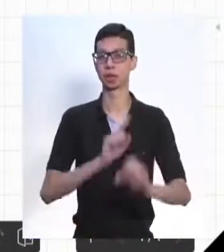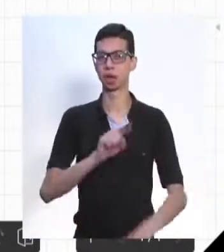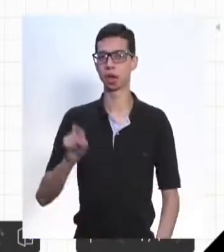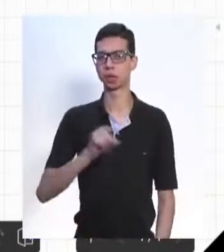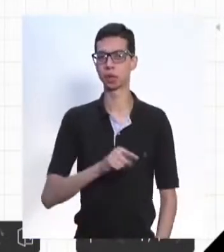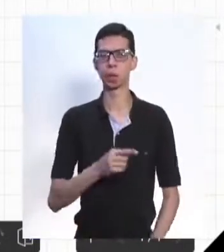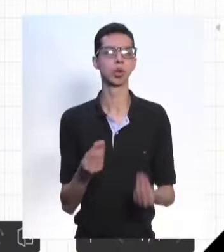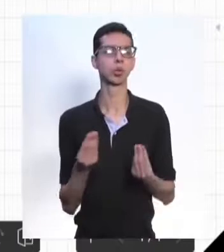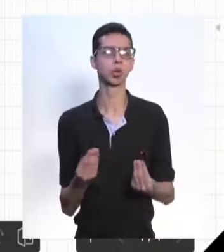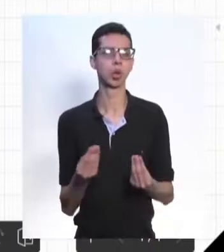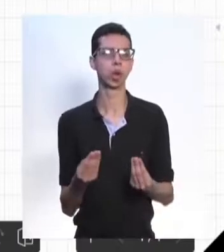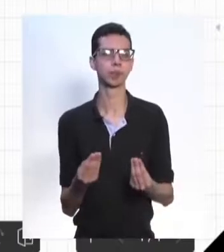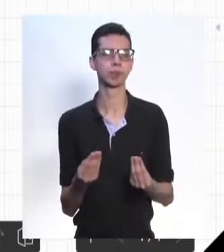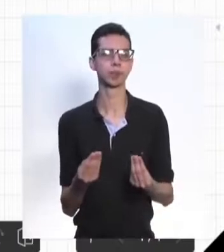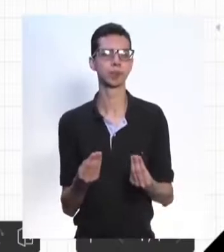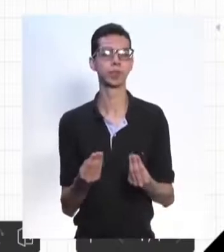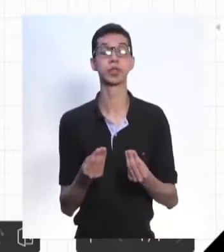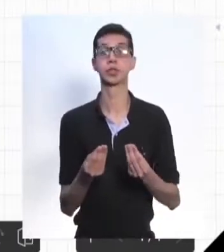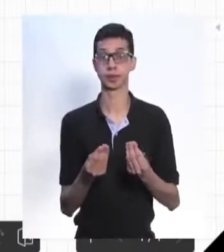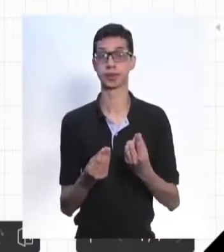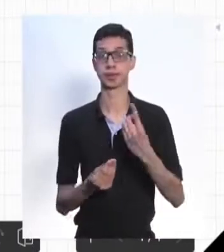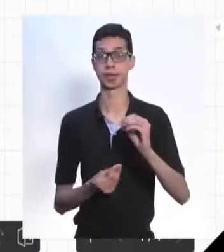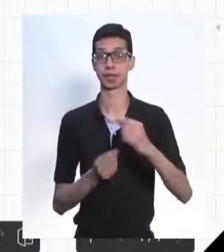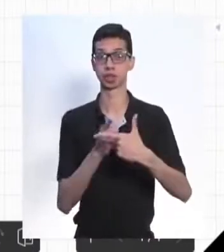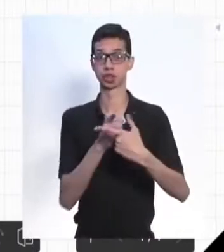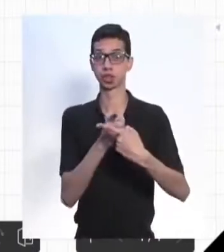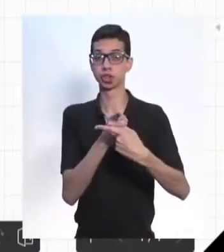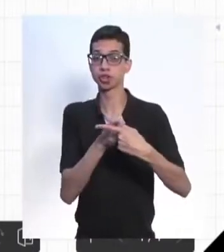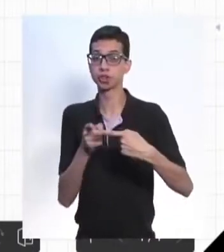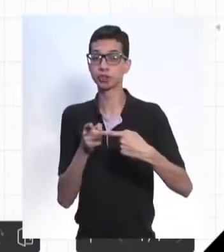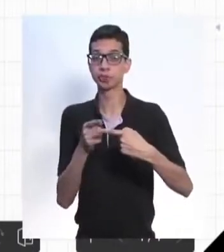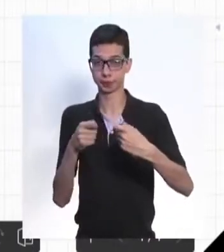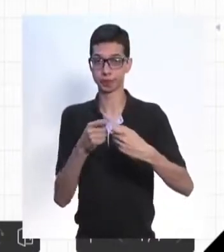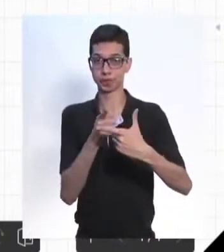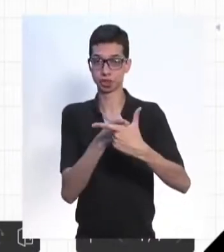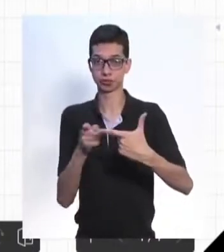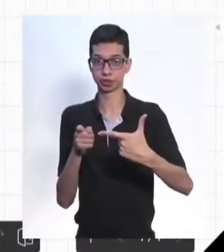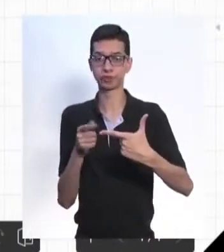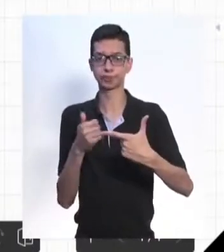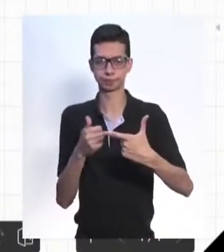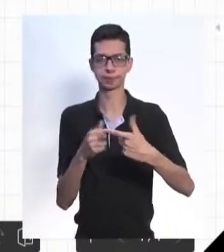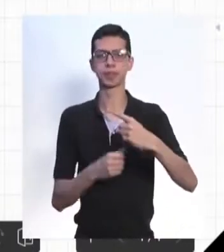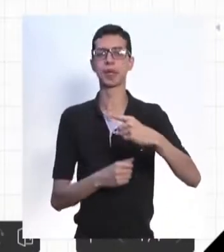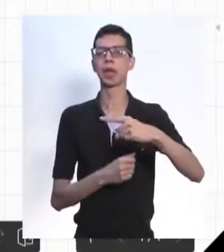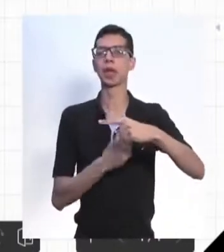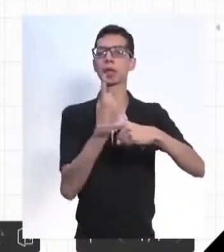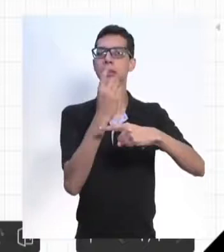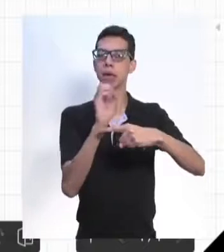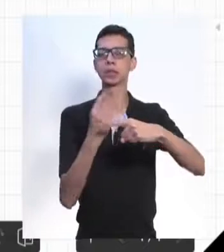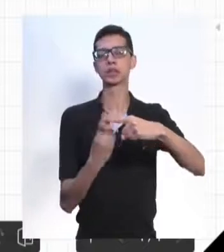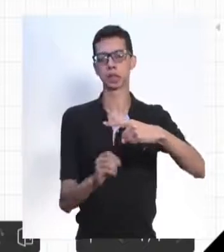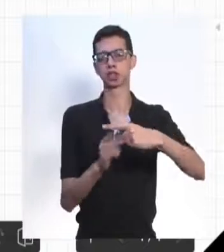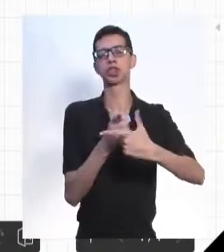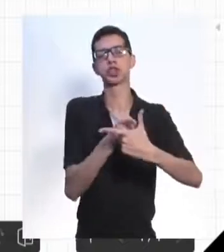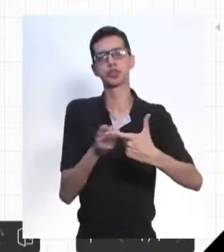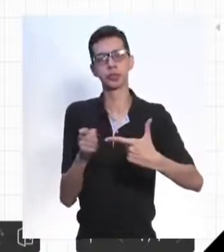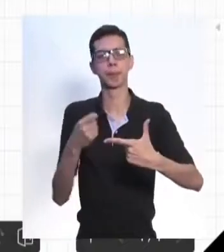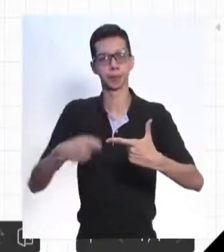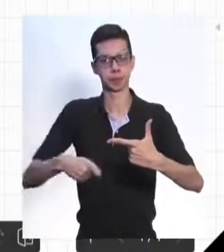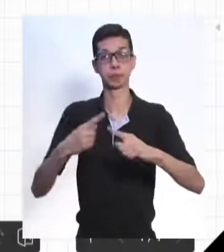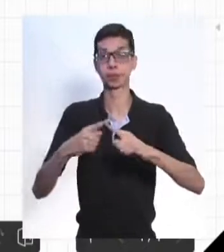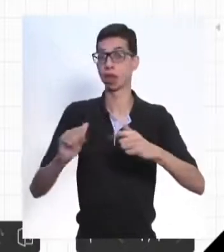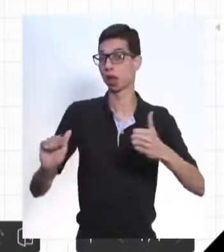eu divido por 10. Eu quero sumir com ele 10, eu divido por 10. O que eu fiz de um lado, eu faço do outro. Então, eu divido por